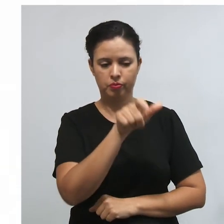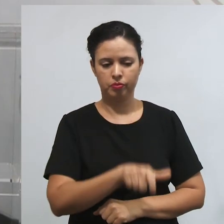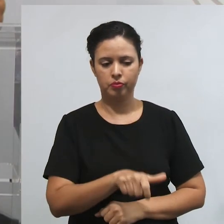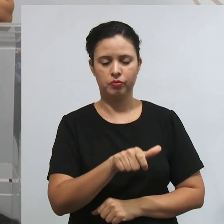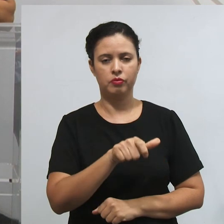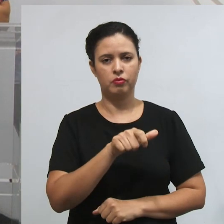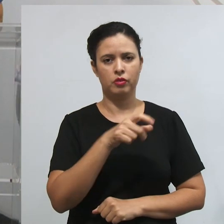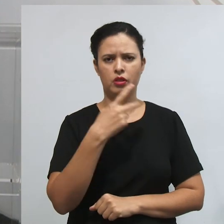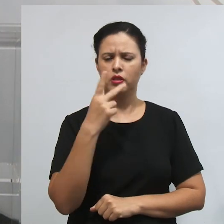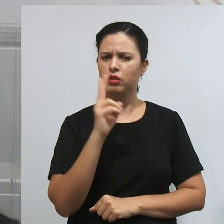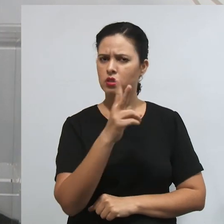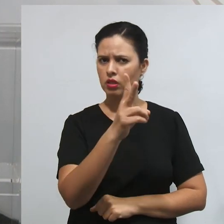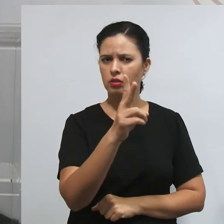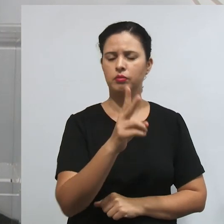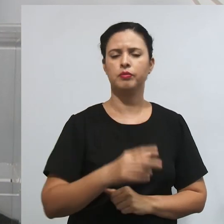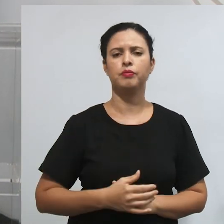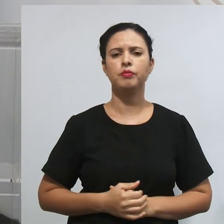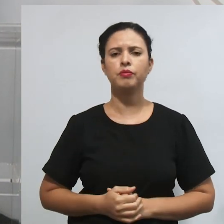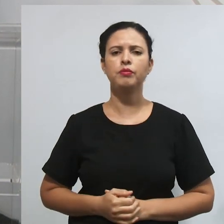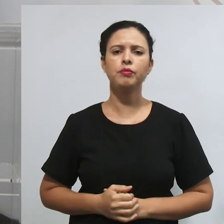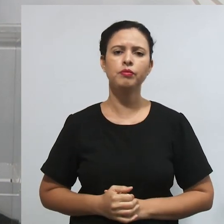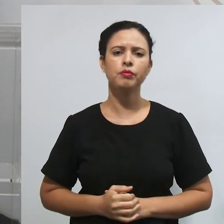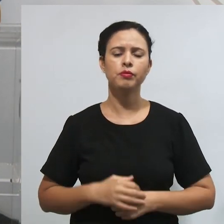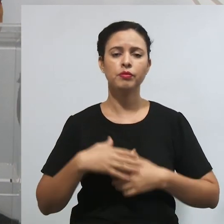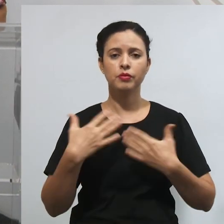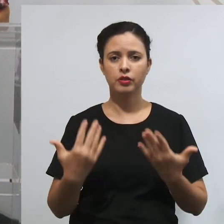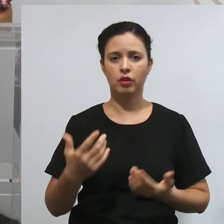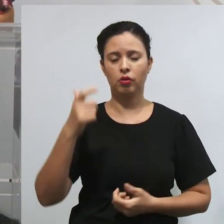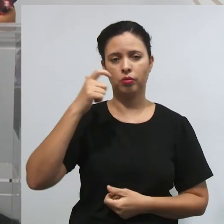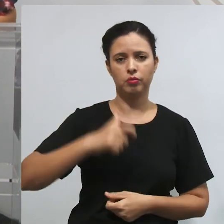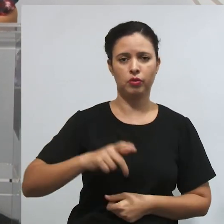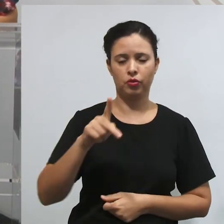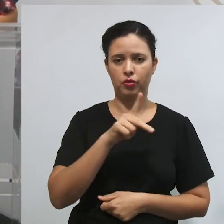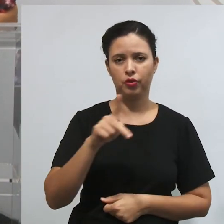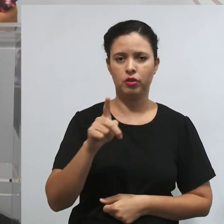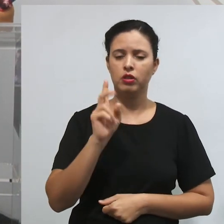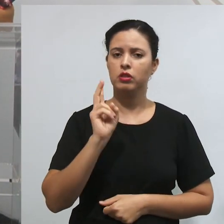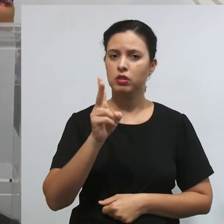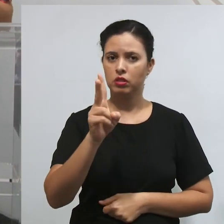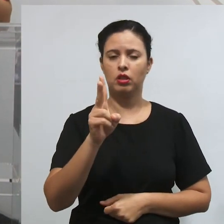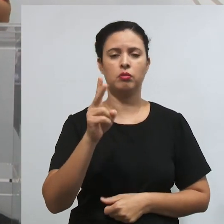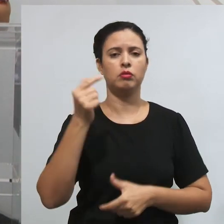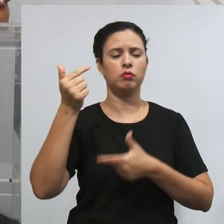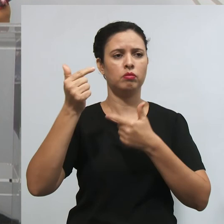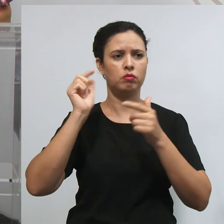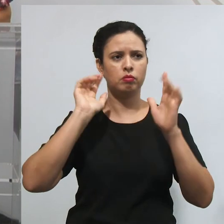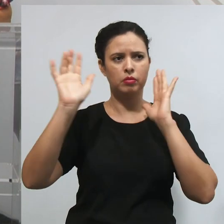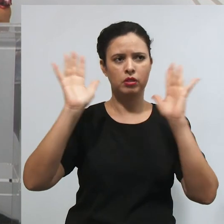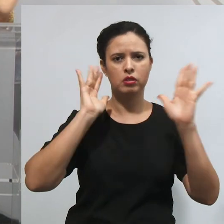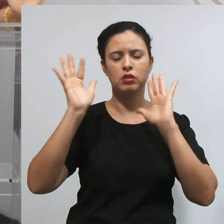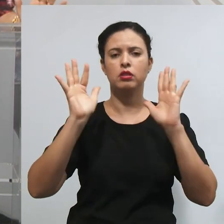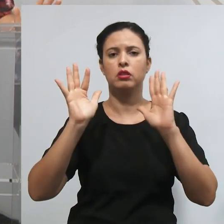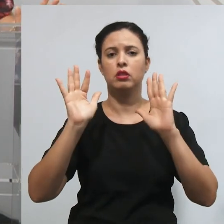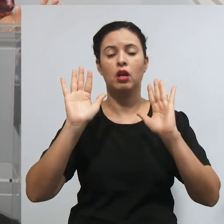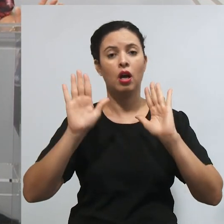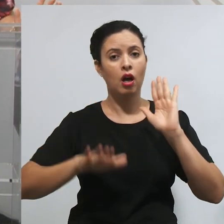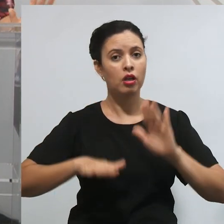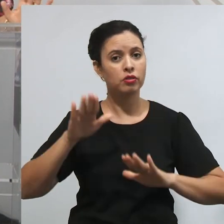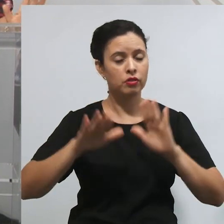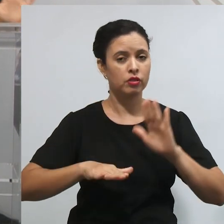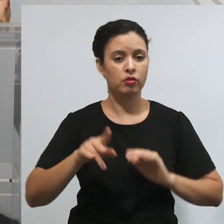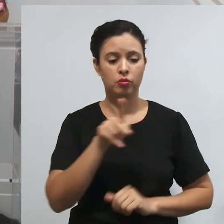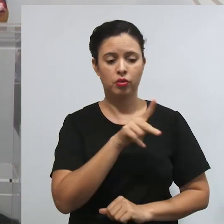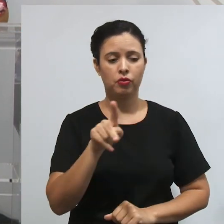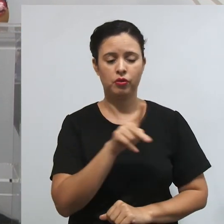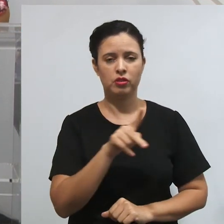Então, não existe uma ação docente sem que ela seja reflexiva. Pode até ser que o professor não se permita essa